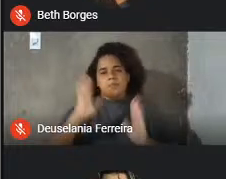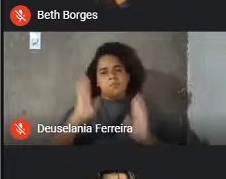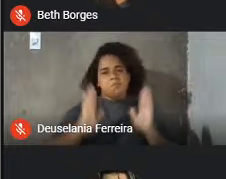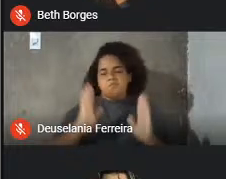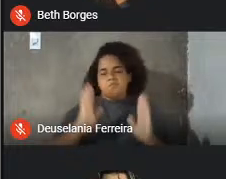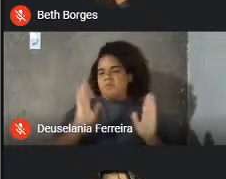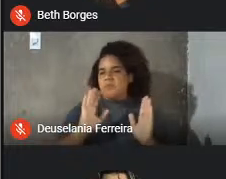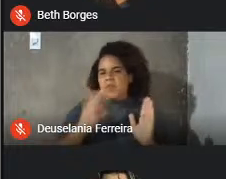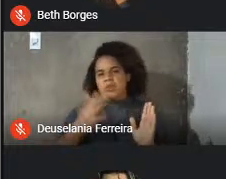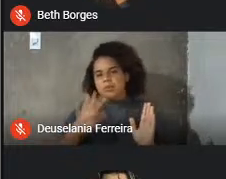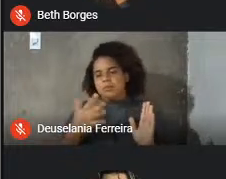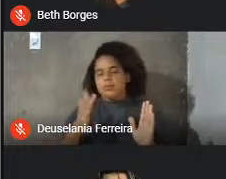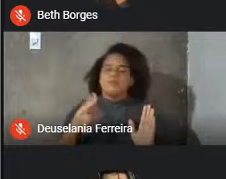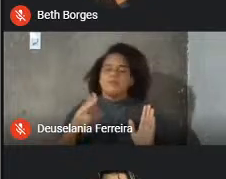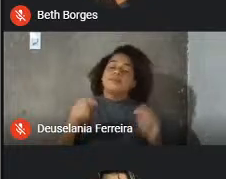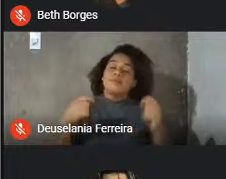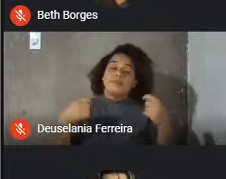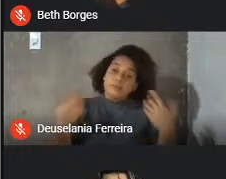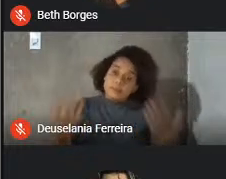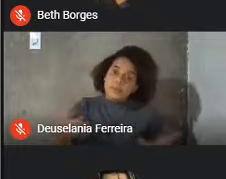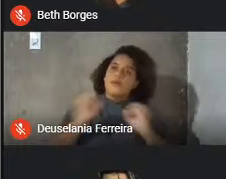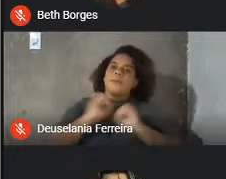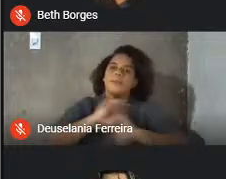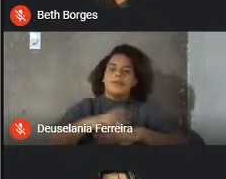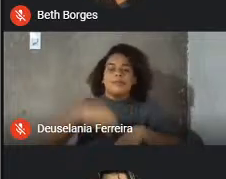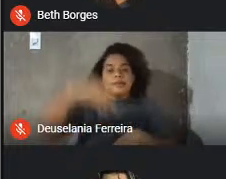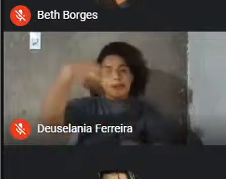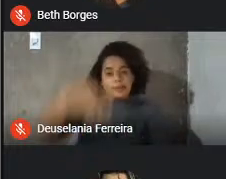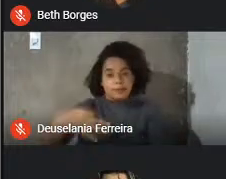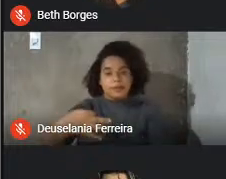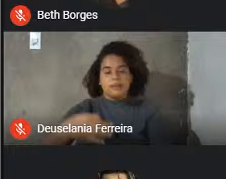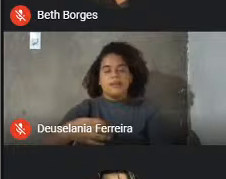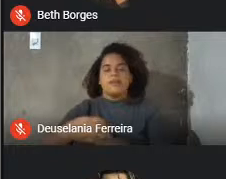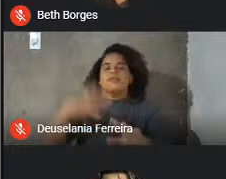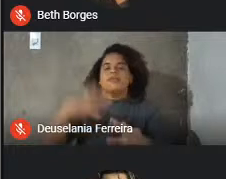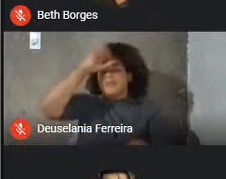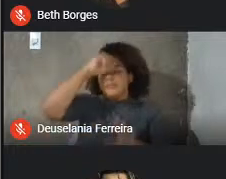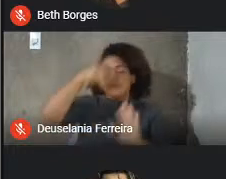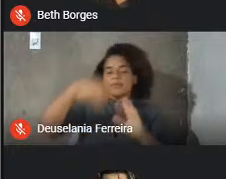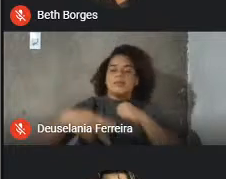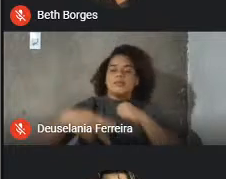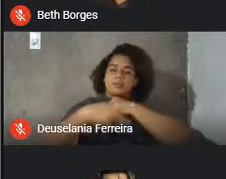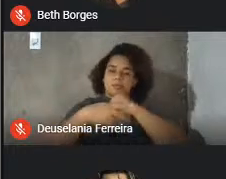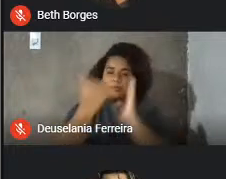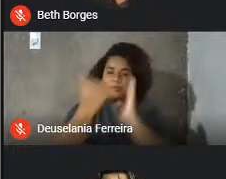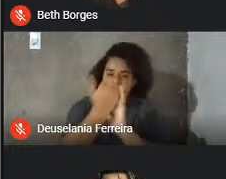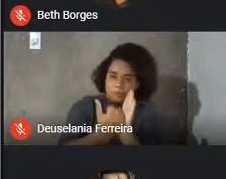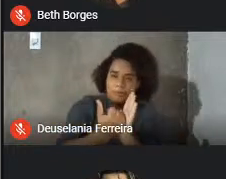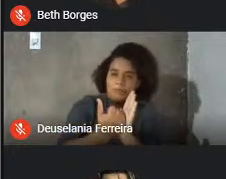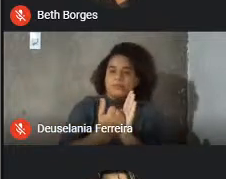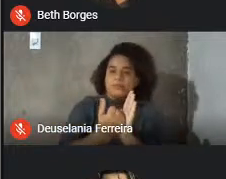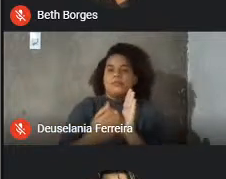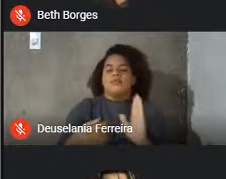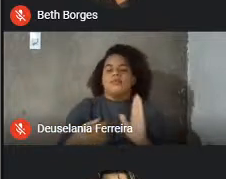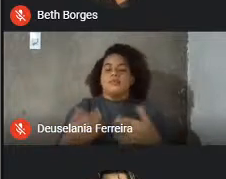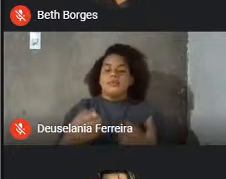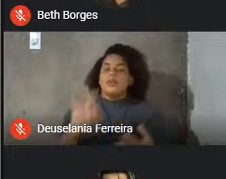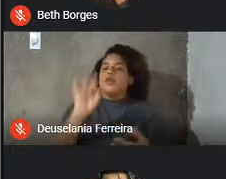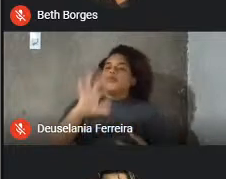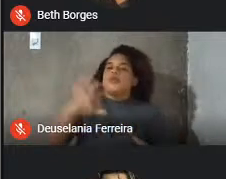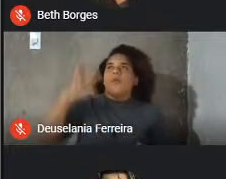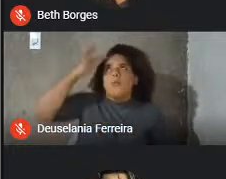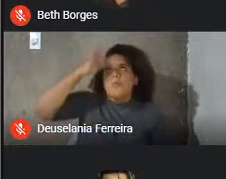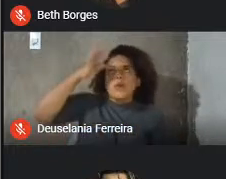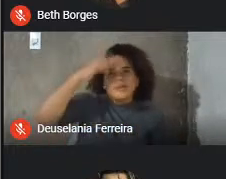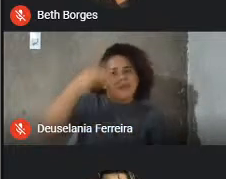da maneira como se deve, tá? Todo esse protocolo aí. Porque não é só uma teoria, não é